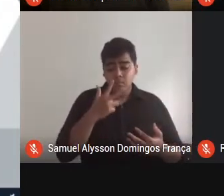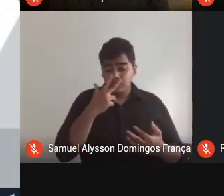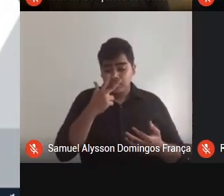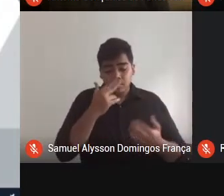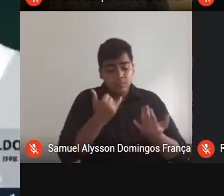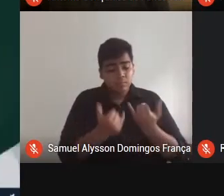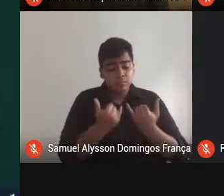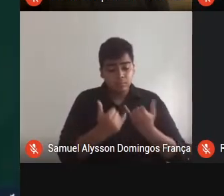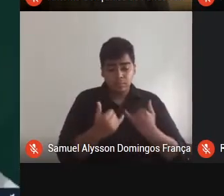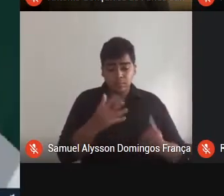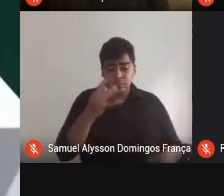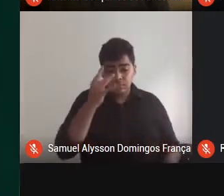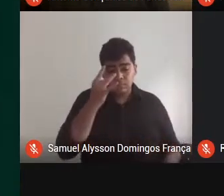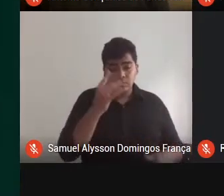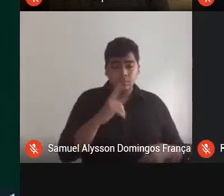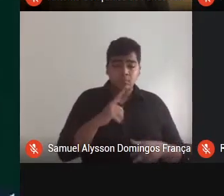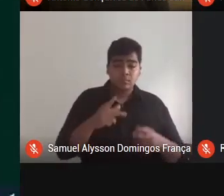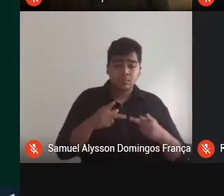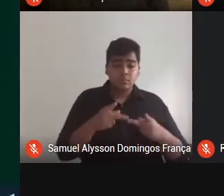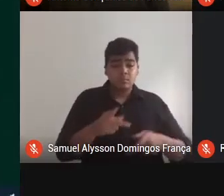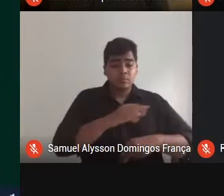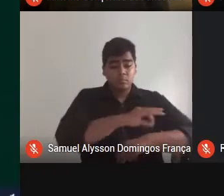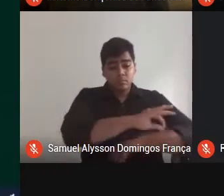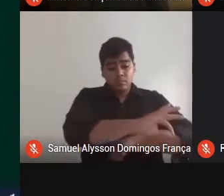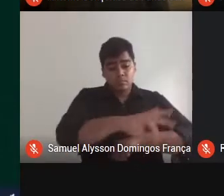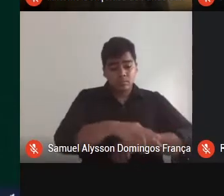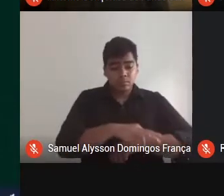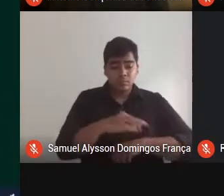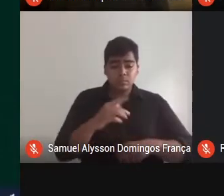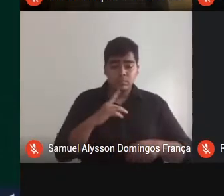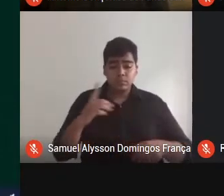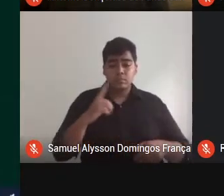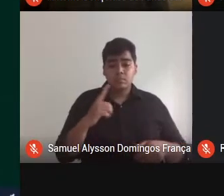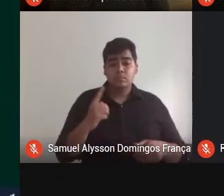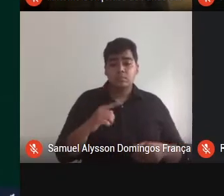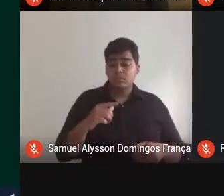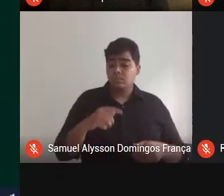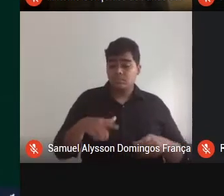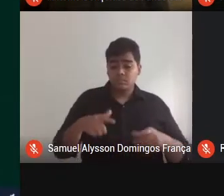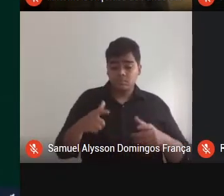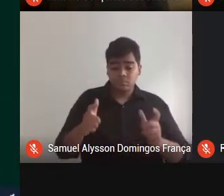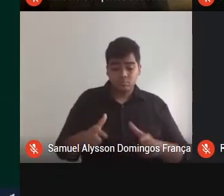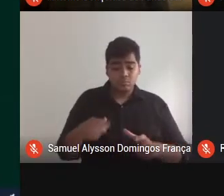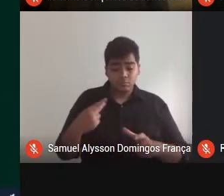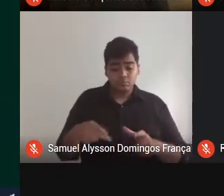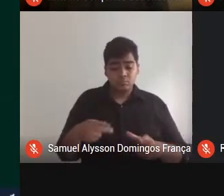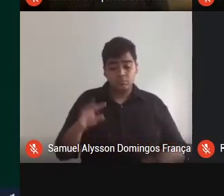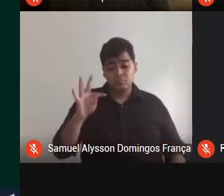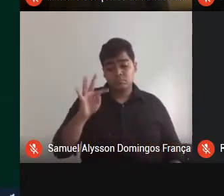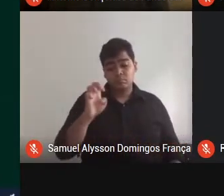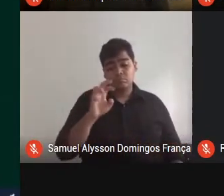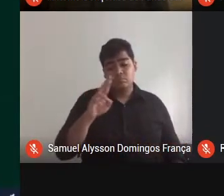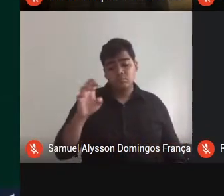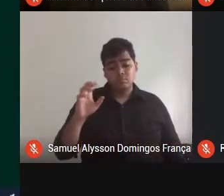temos aqui um projeto de arquitetura de uma edificação térrea, feito pelo aluno Valdemir,